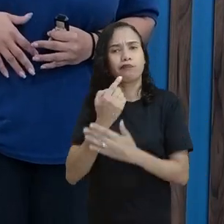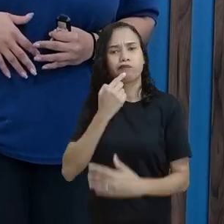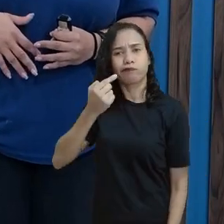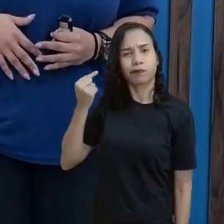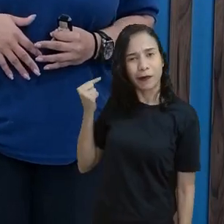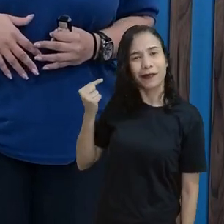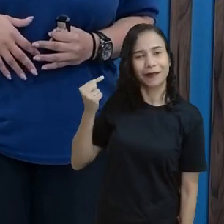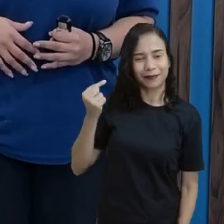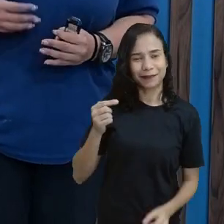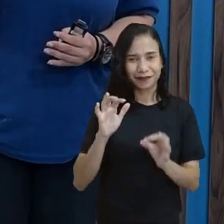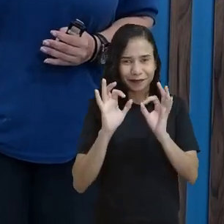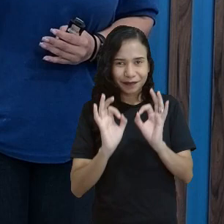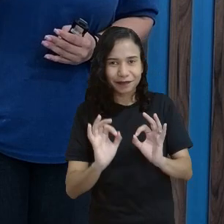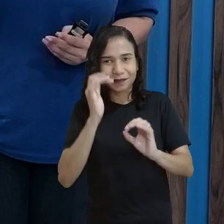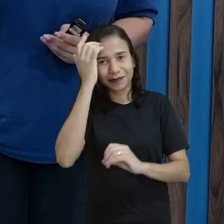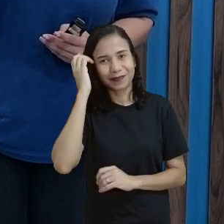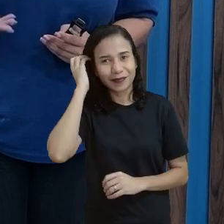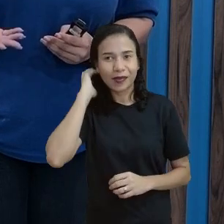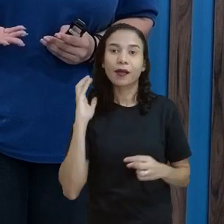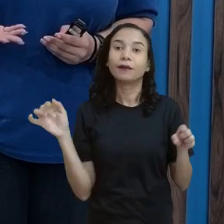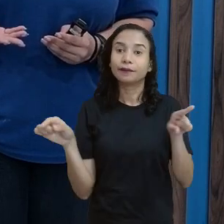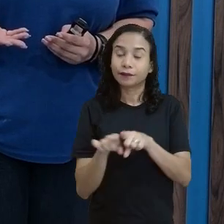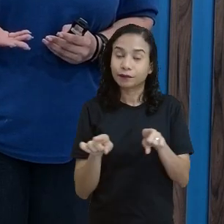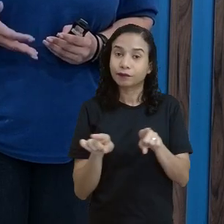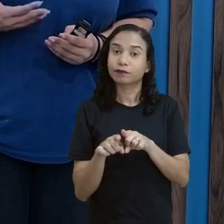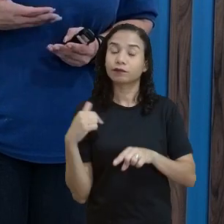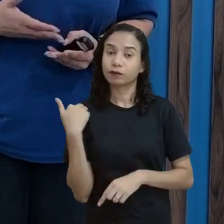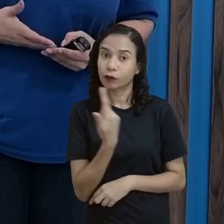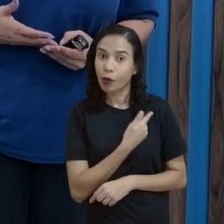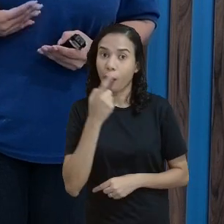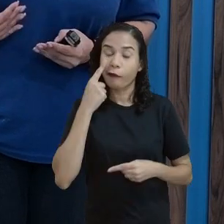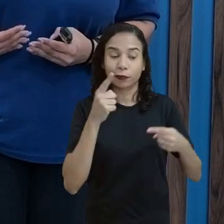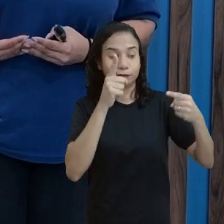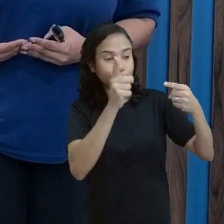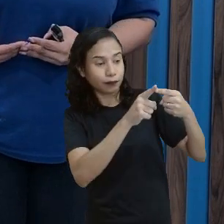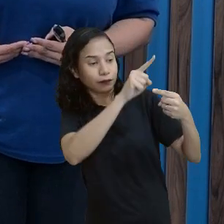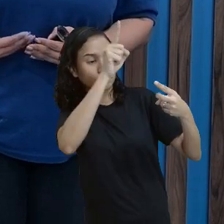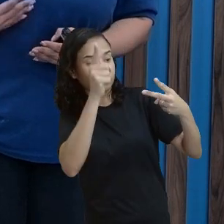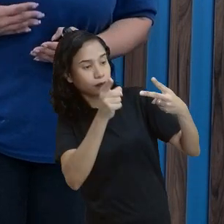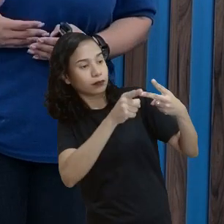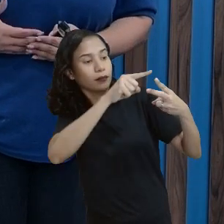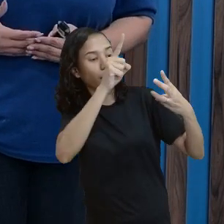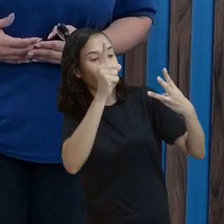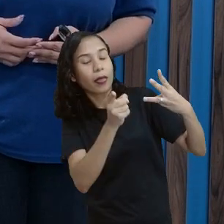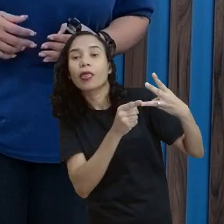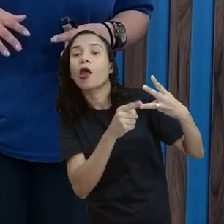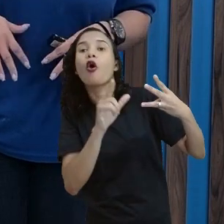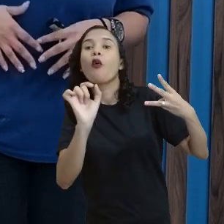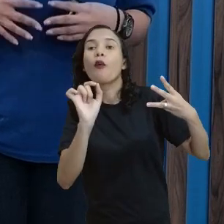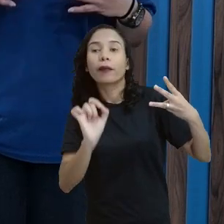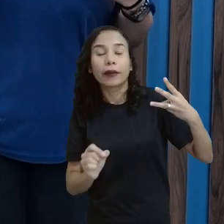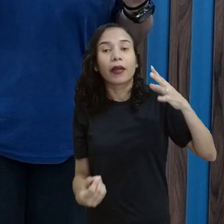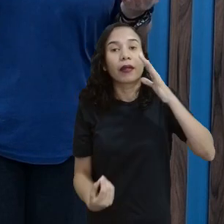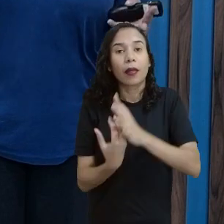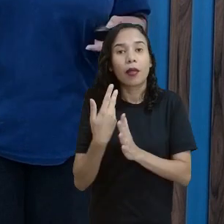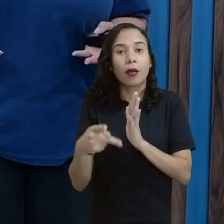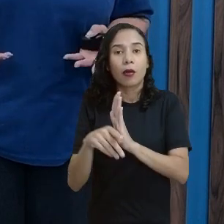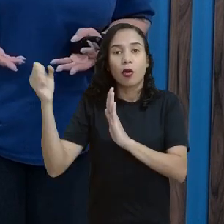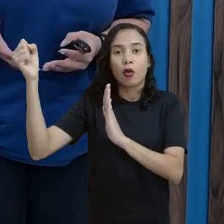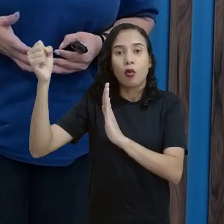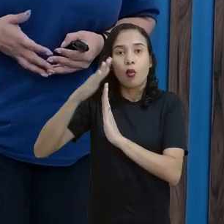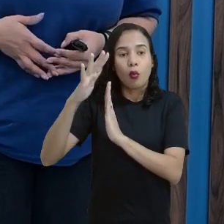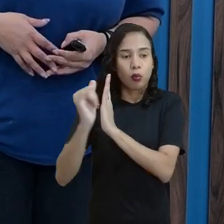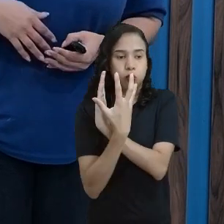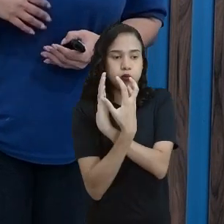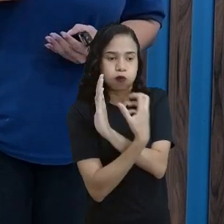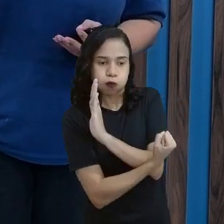assiste a aula, tá certo? Além das cores primárias de luz e de corante, nós vimos também formação de